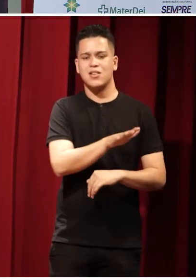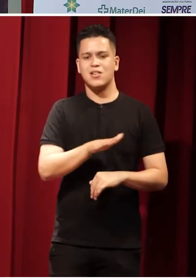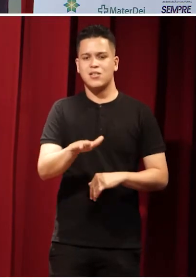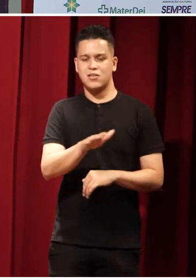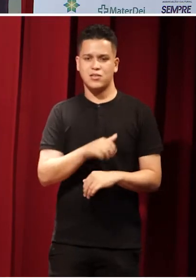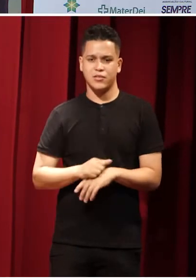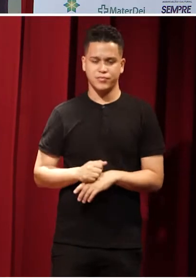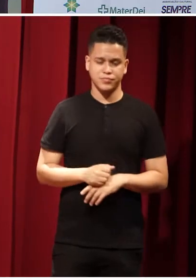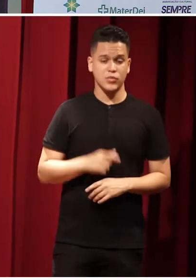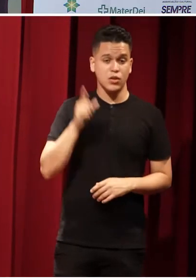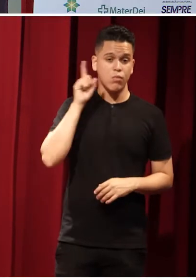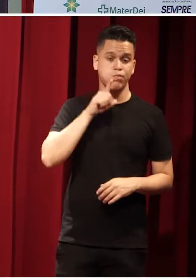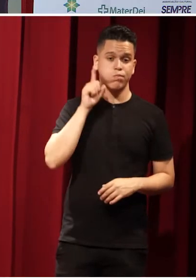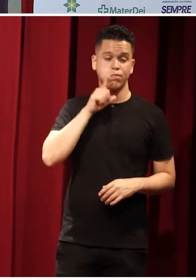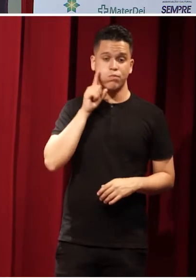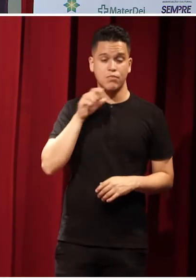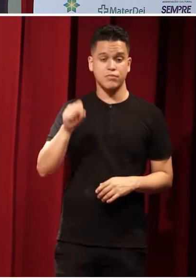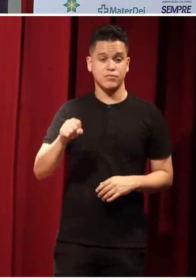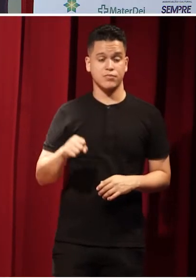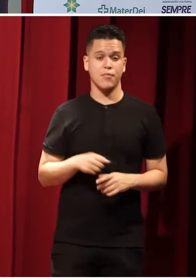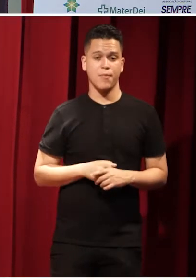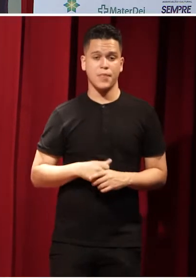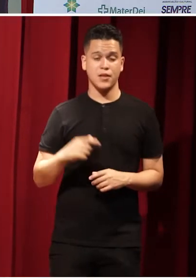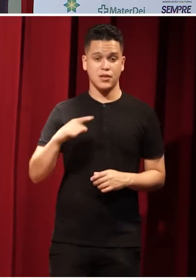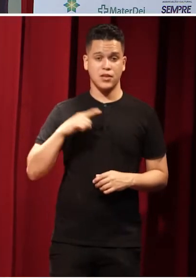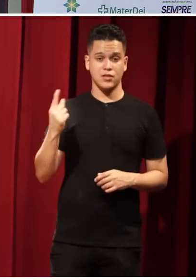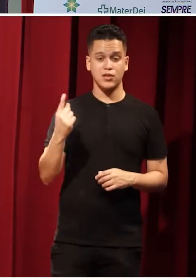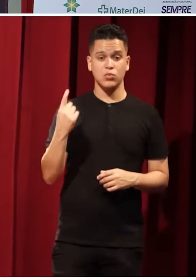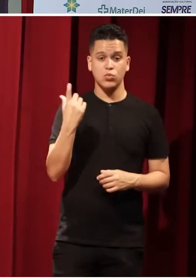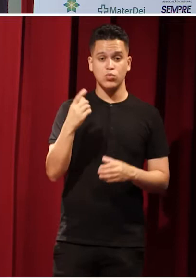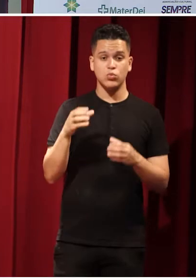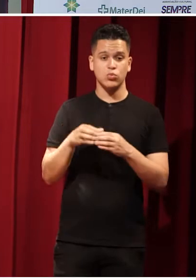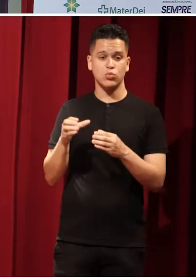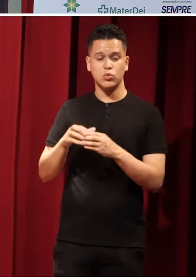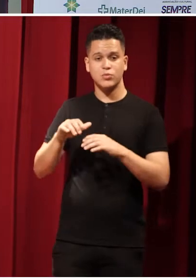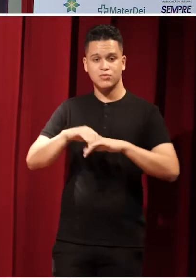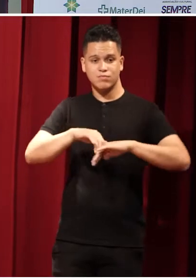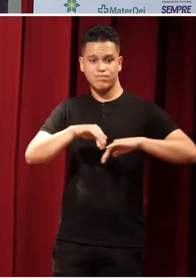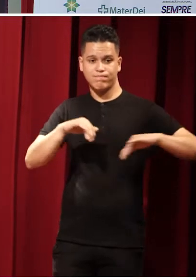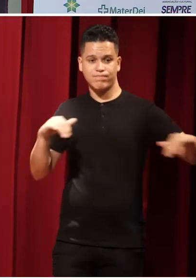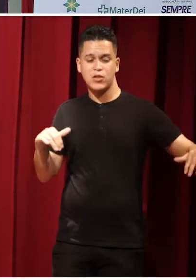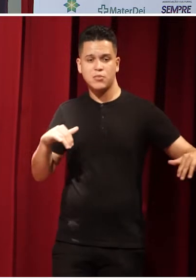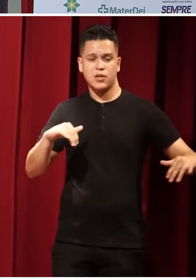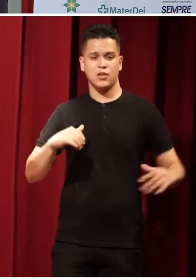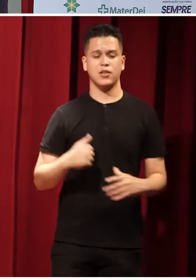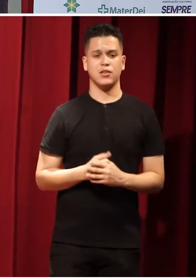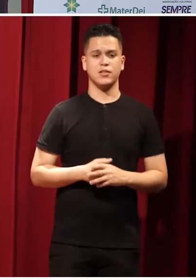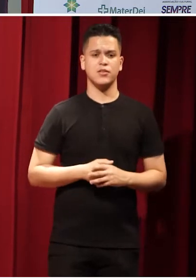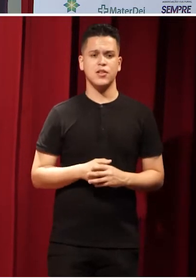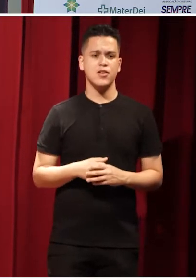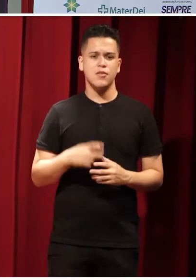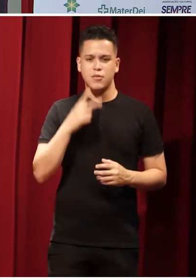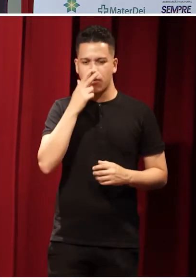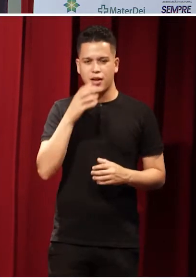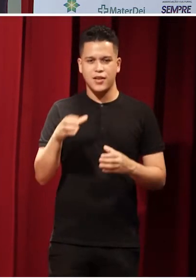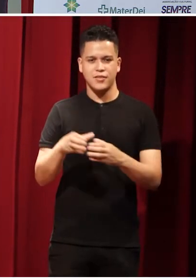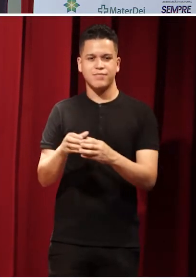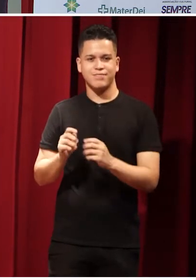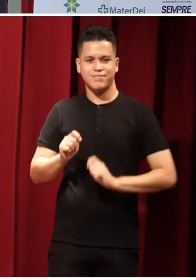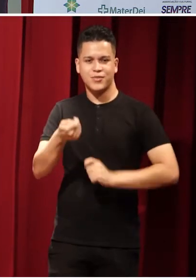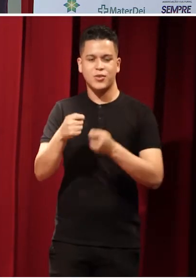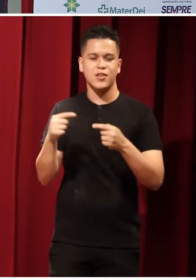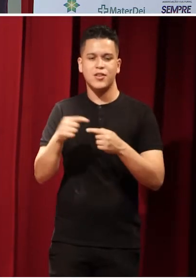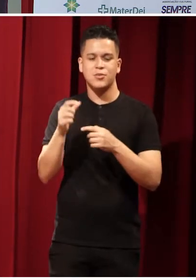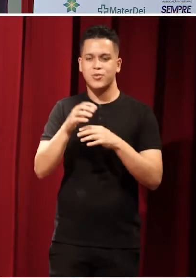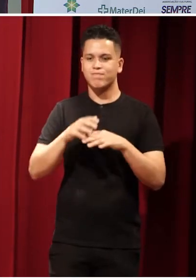única disciplina que tem um conselho de assessores ao presidente norte-americano é a economia, tá certo?